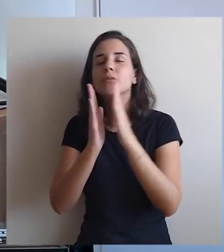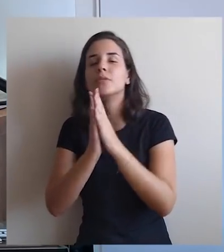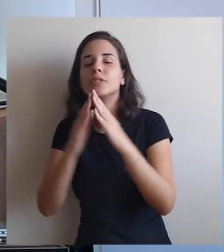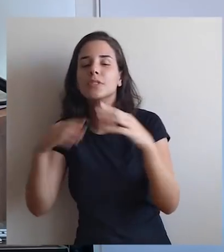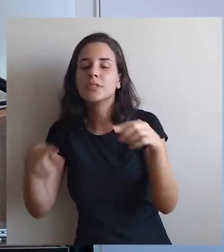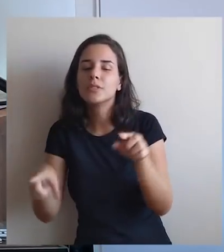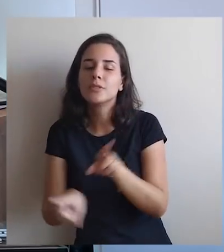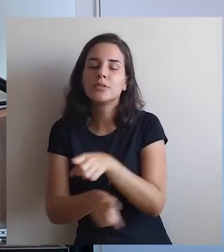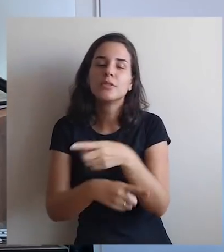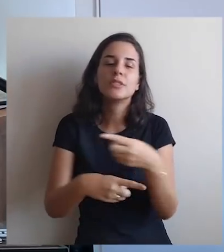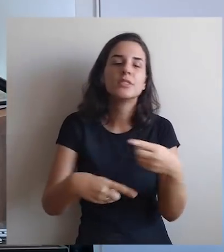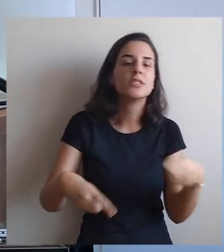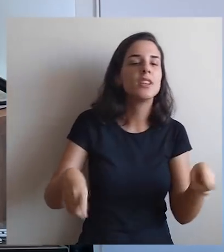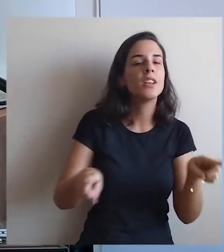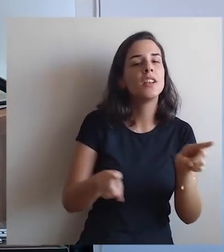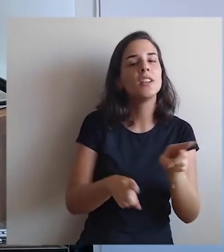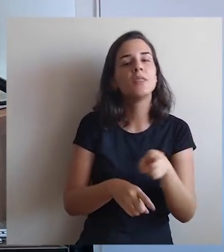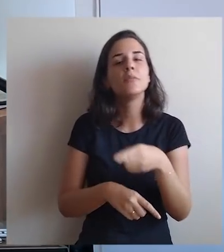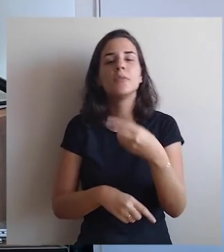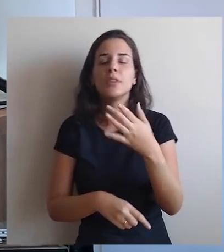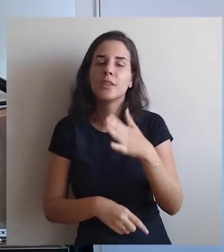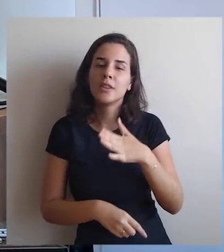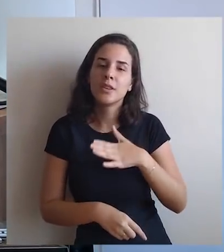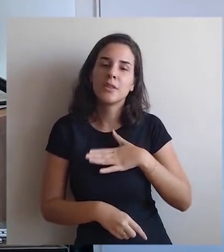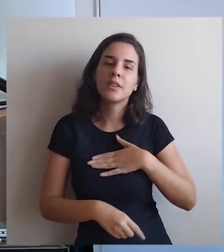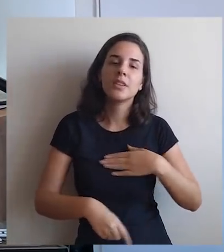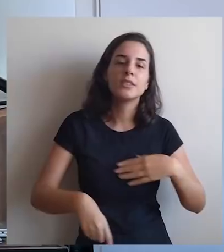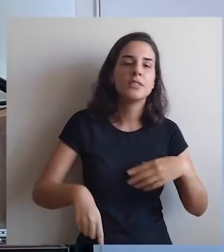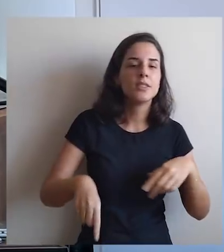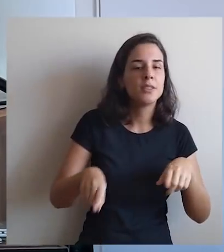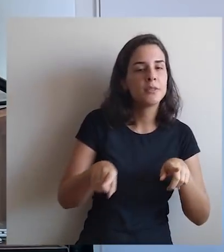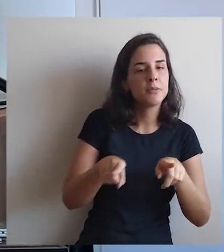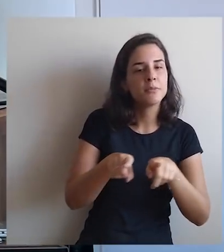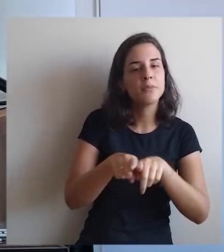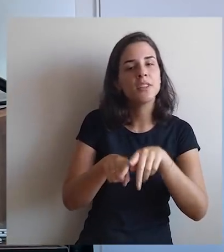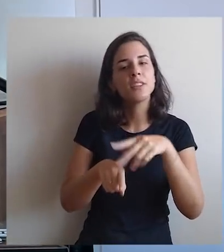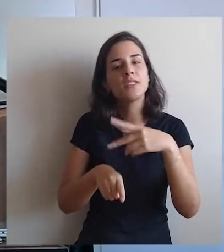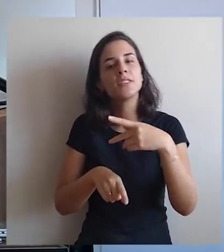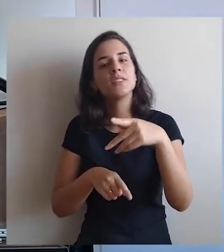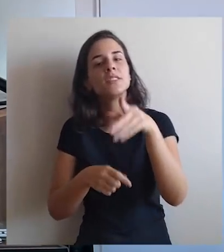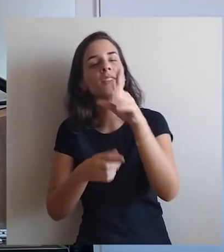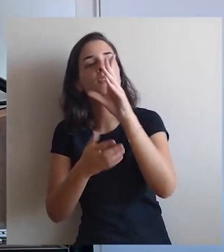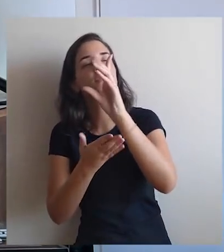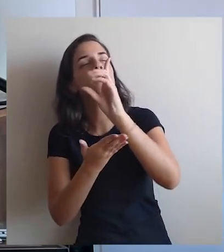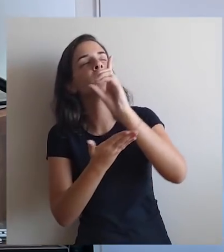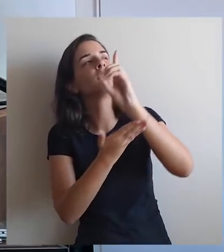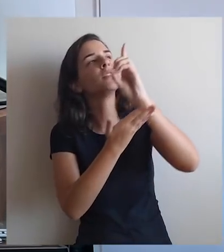Preces dos hinos, ele é meu e também.